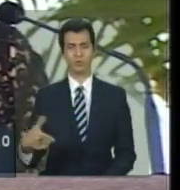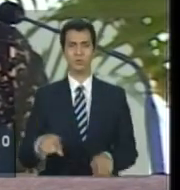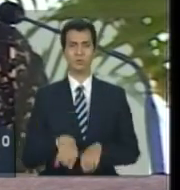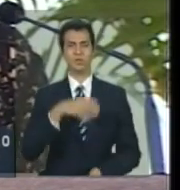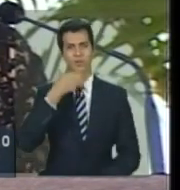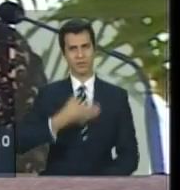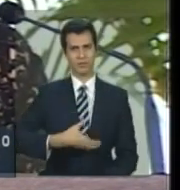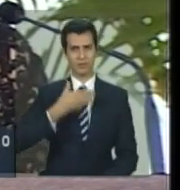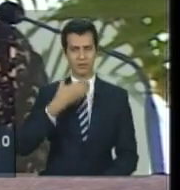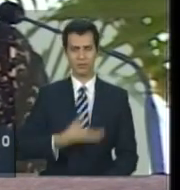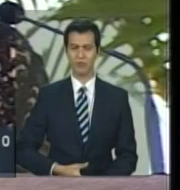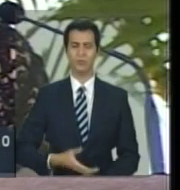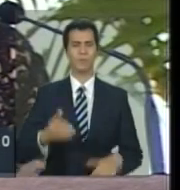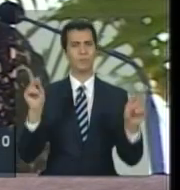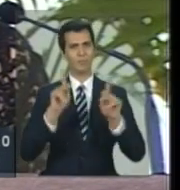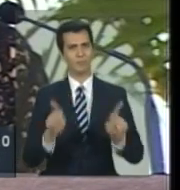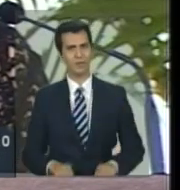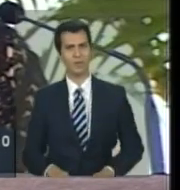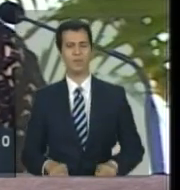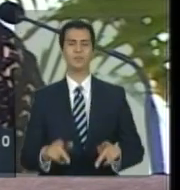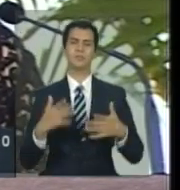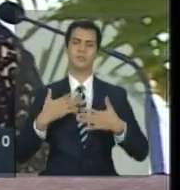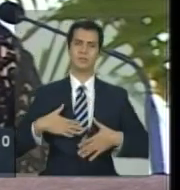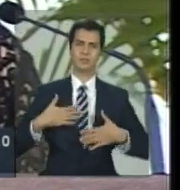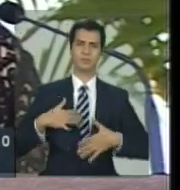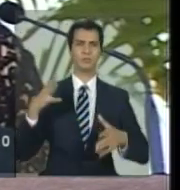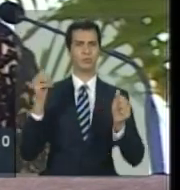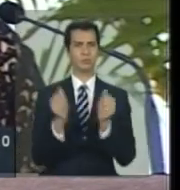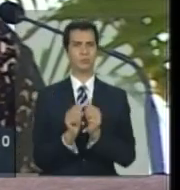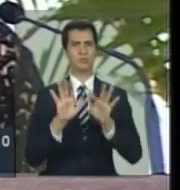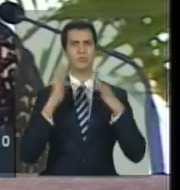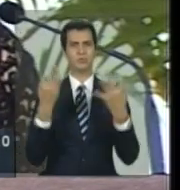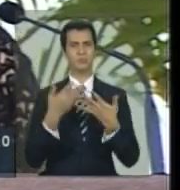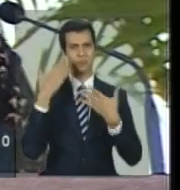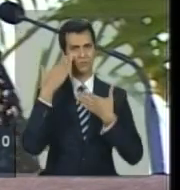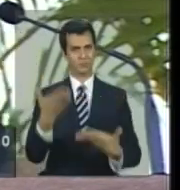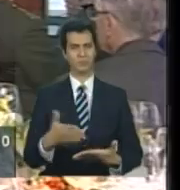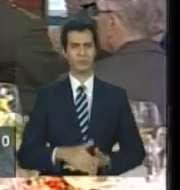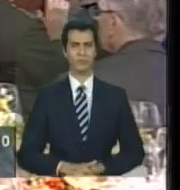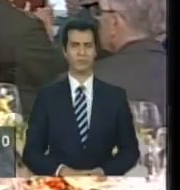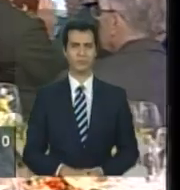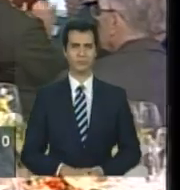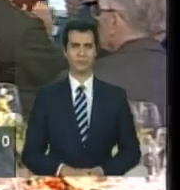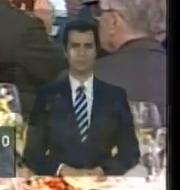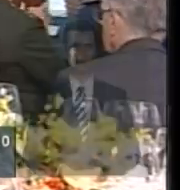Natal cheio de paz e tranquilidade com suas famílias. Muito obrigada.